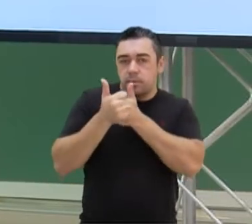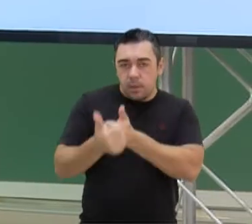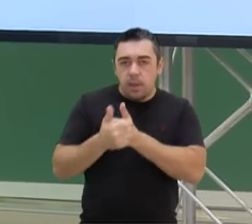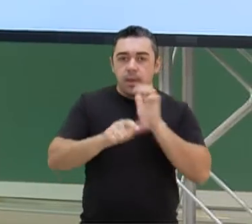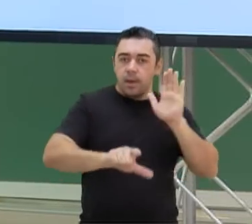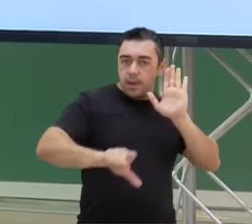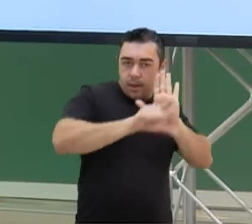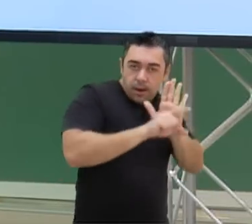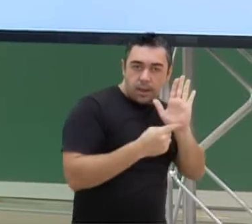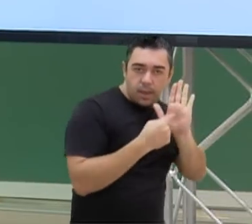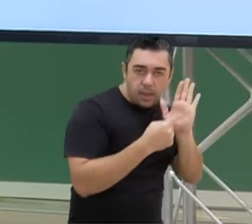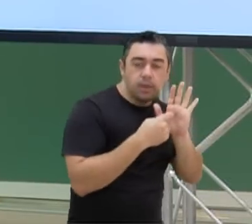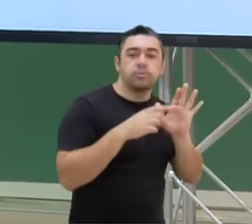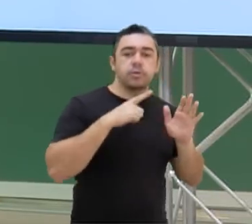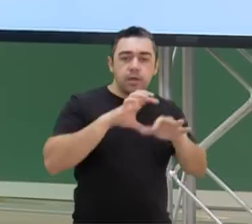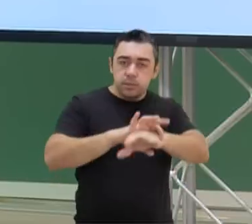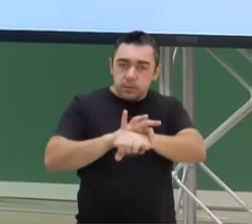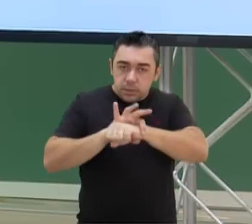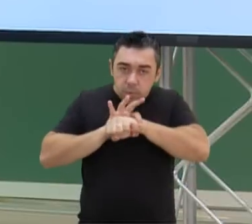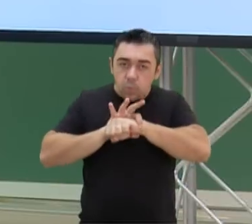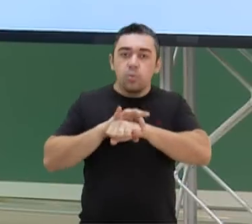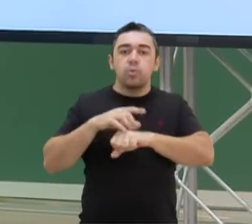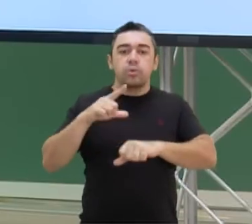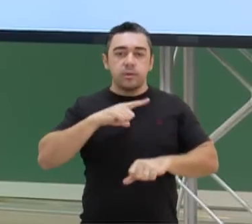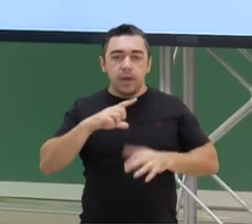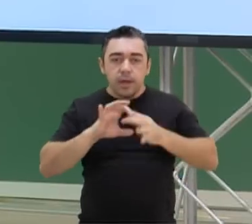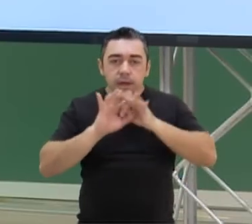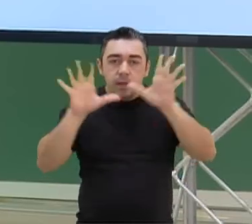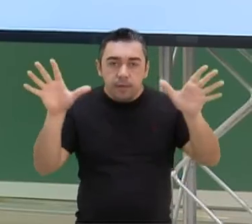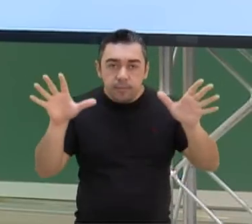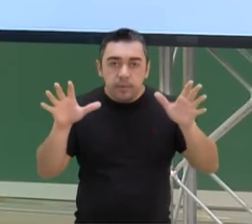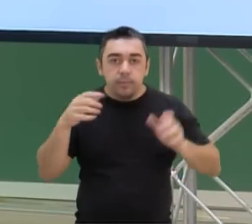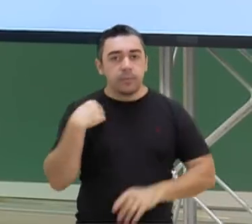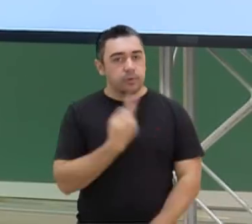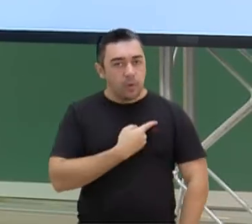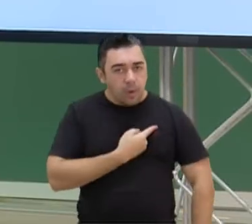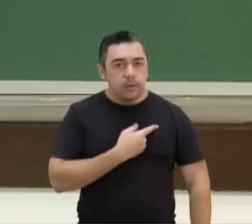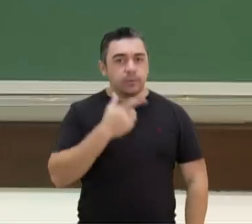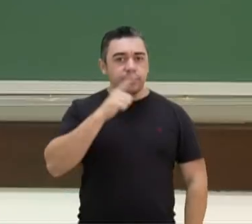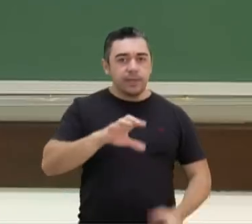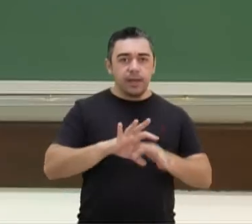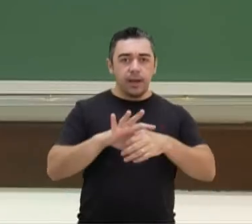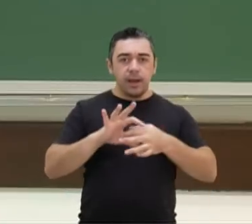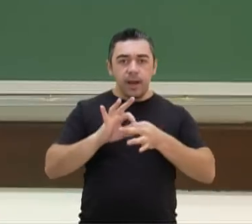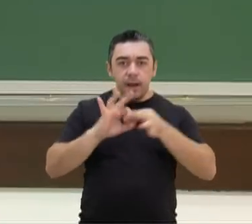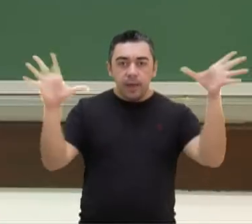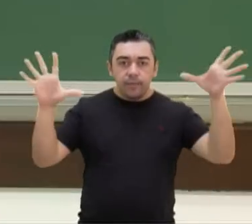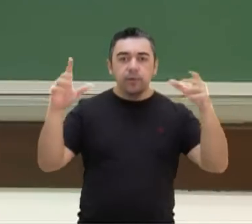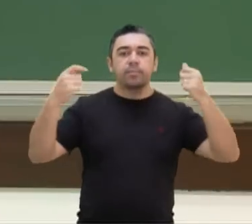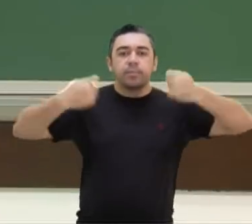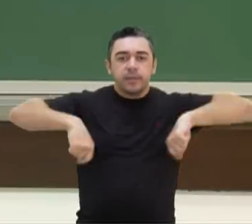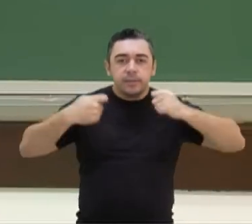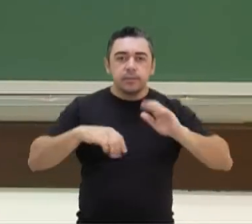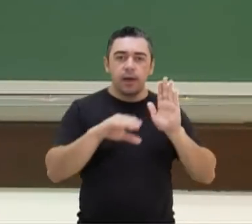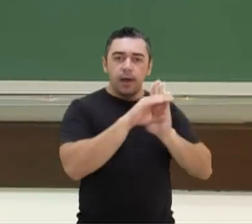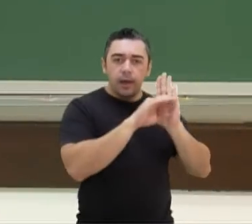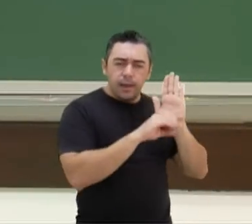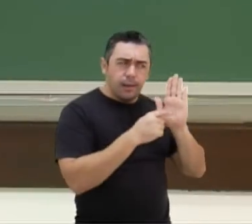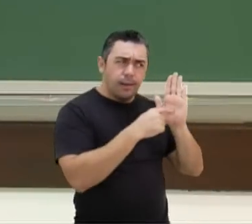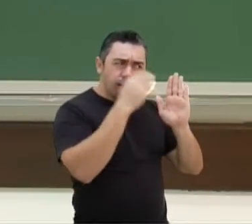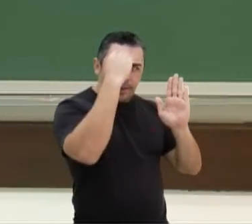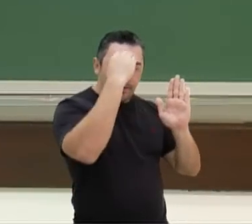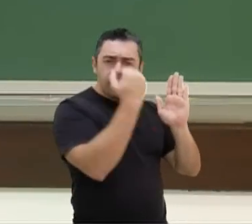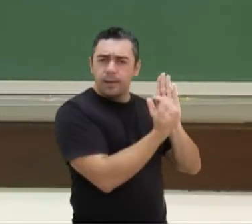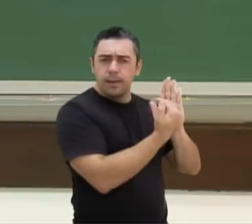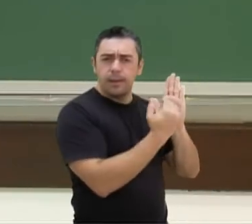trânsito, todos estarão seguros e livres. Olha que interessante, para sermos livres precisamos cumprir as regras. Bacana essa reflexão,